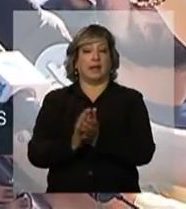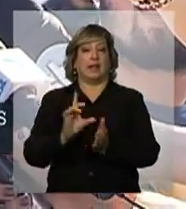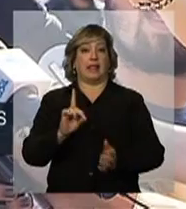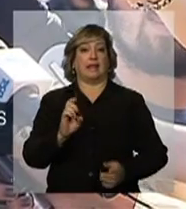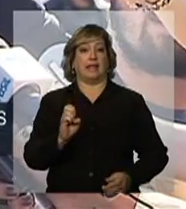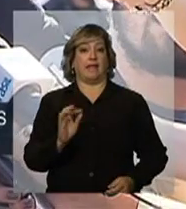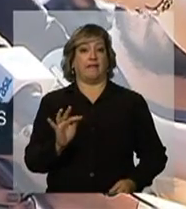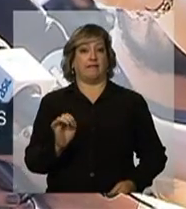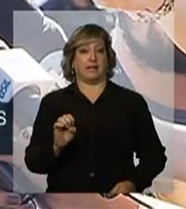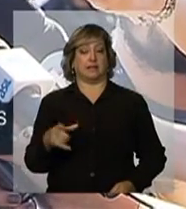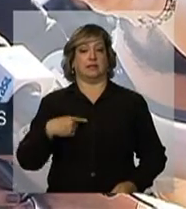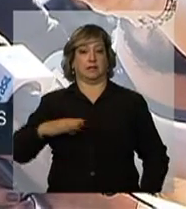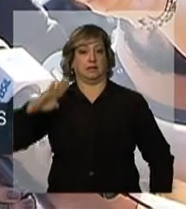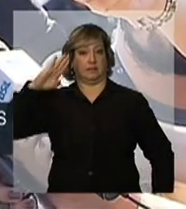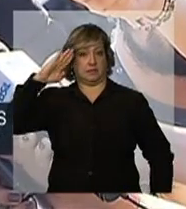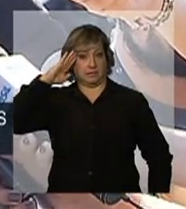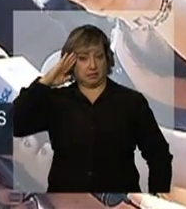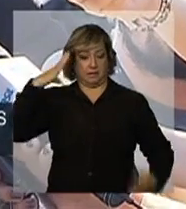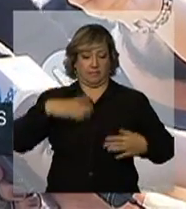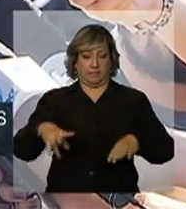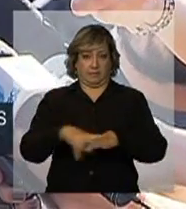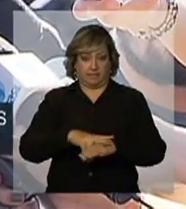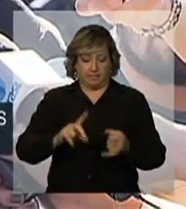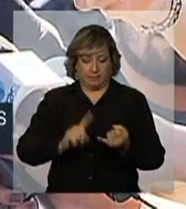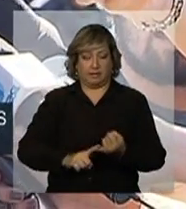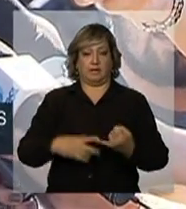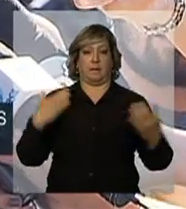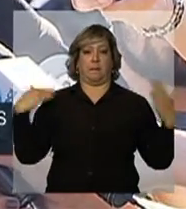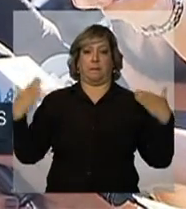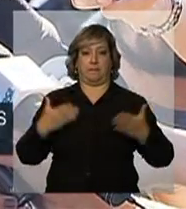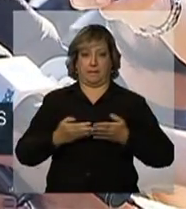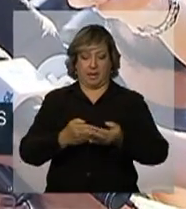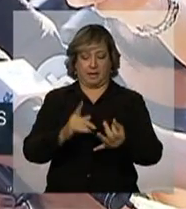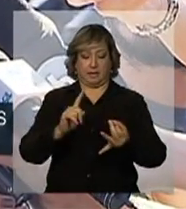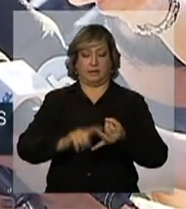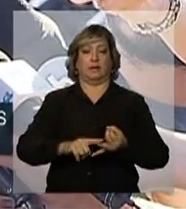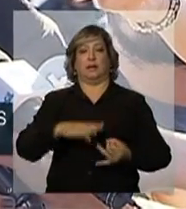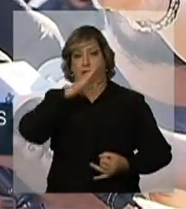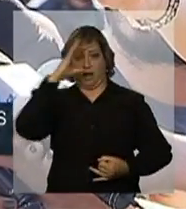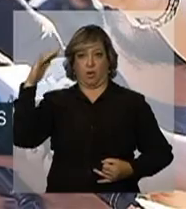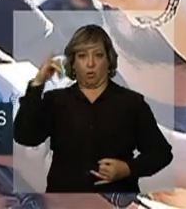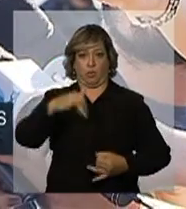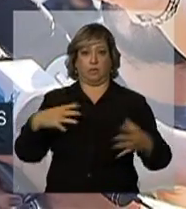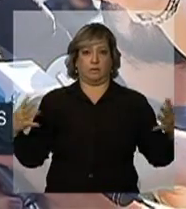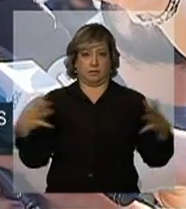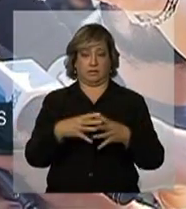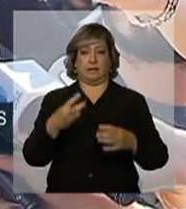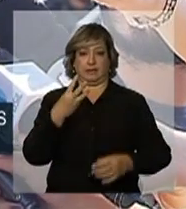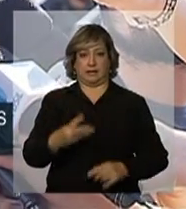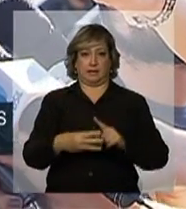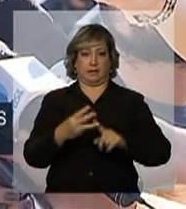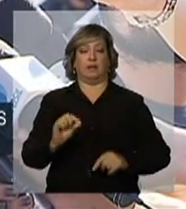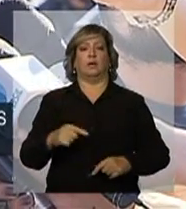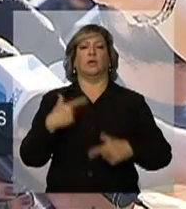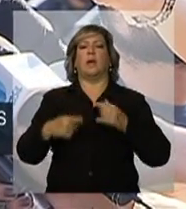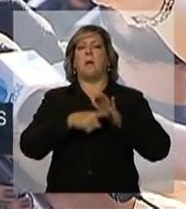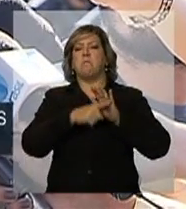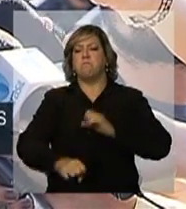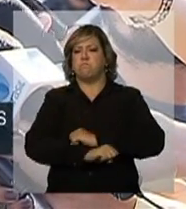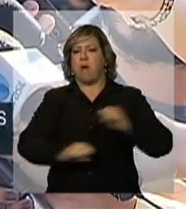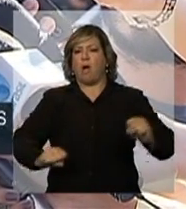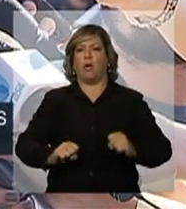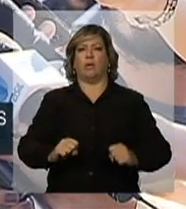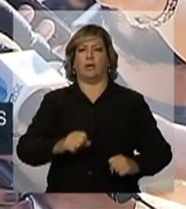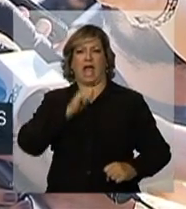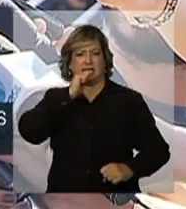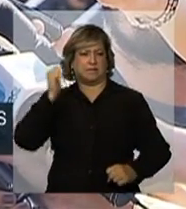que envolve o Exército, Marinha e Aeronáutica, integrado ao órgão de segurança pública, nossas missões estão ligadas a contra-terrorismo, defesa